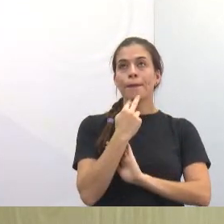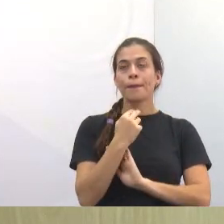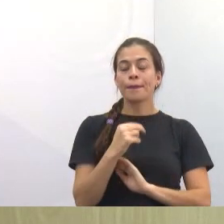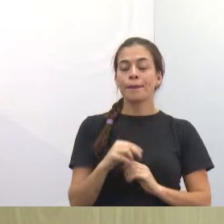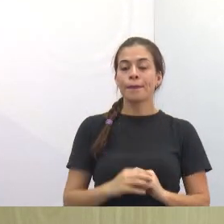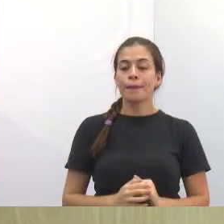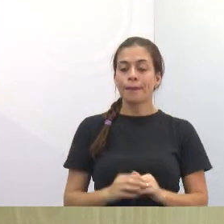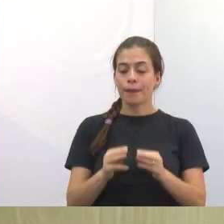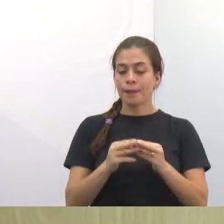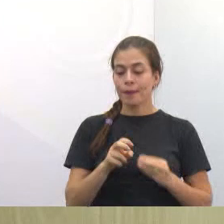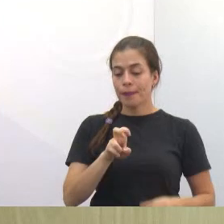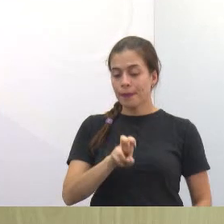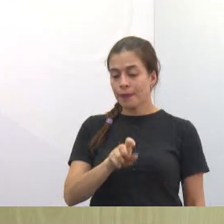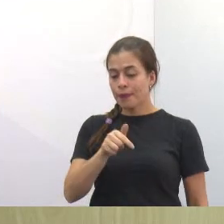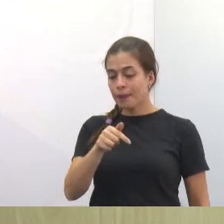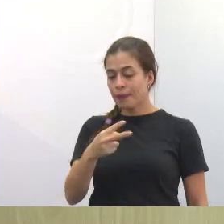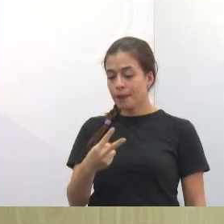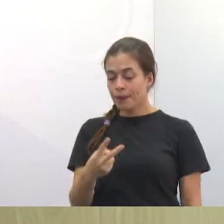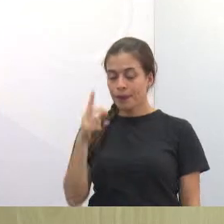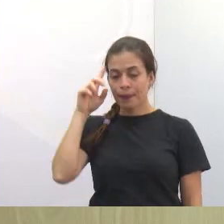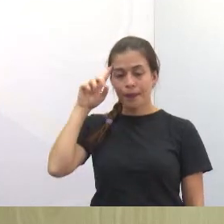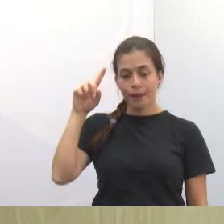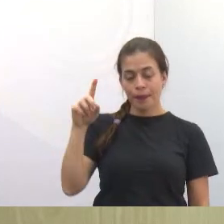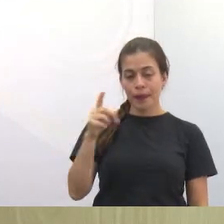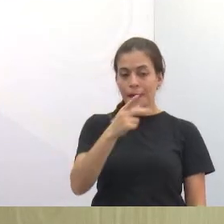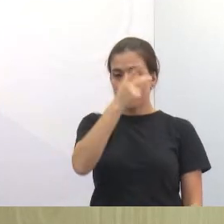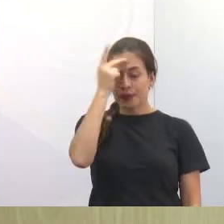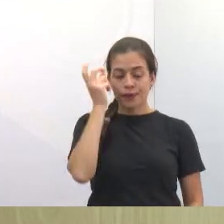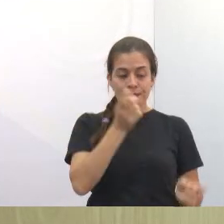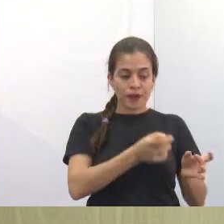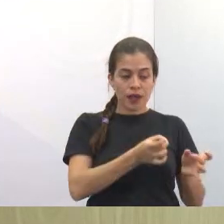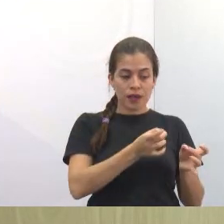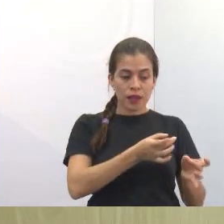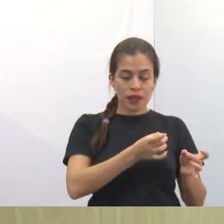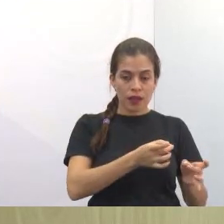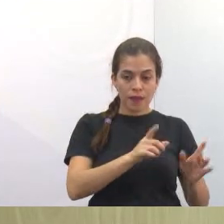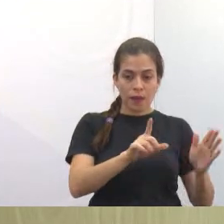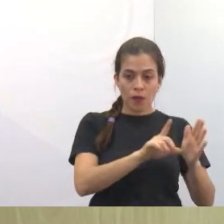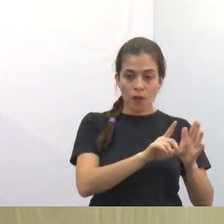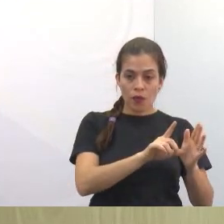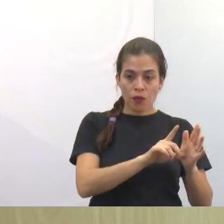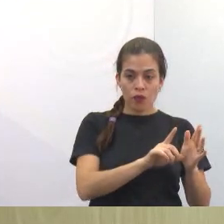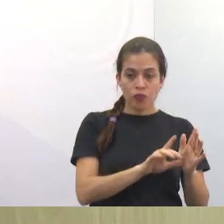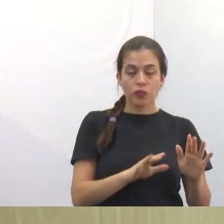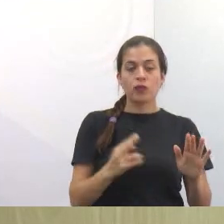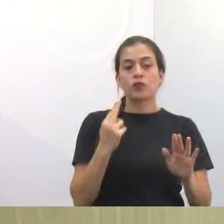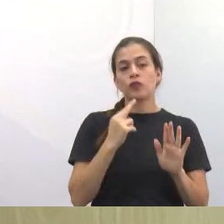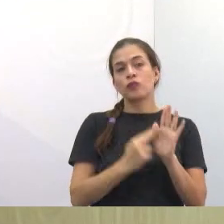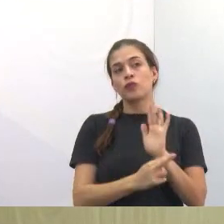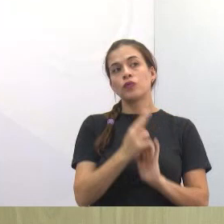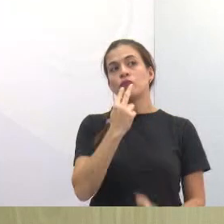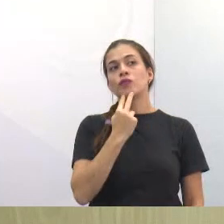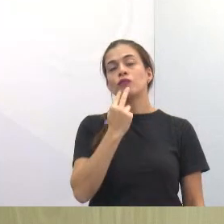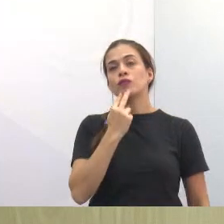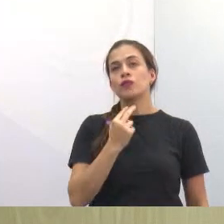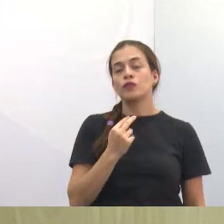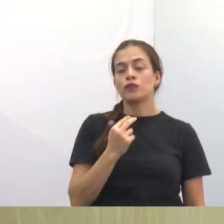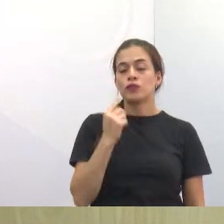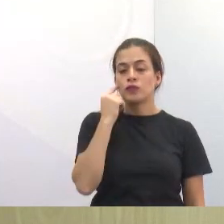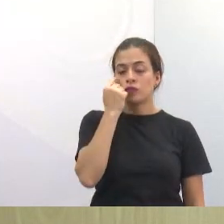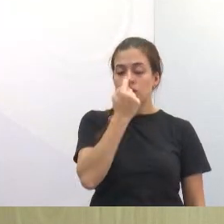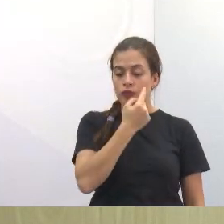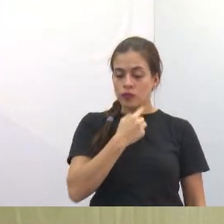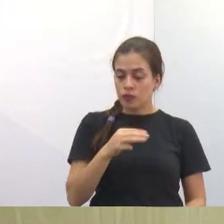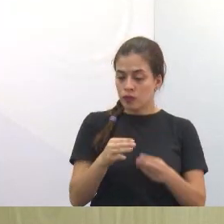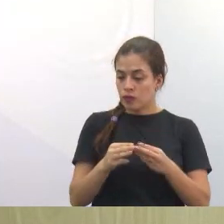572. Registro de transcurso do Dia do Comerciante, celebrado em 16 de julho. Autoria Valmir do Parque Meia Lua. Moção 573. Registro de